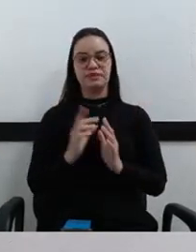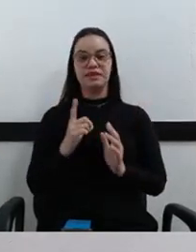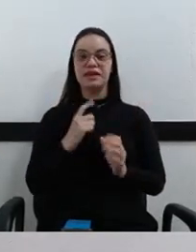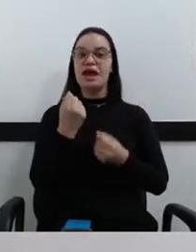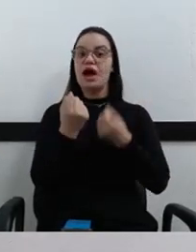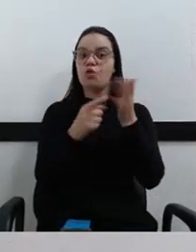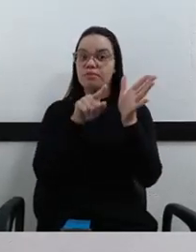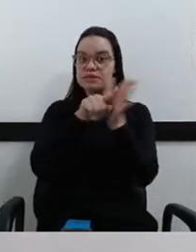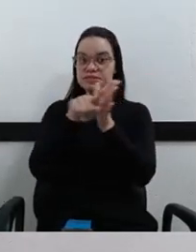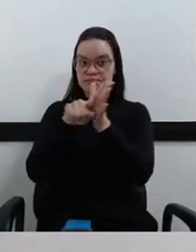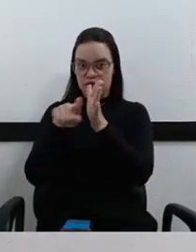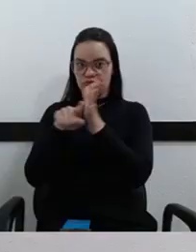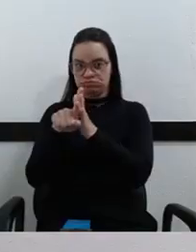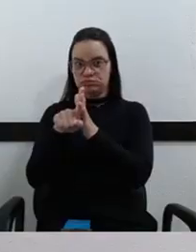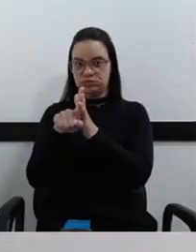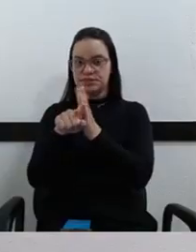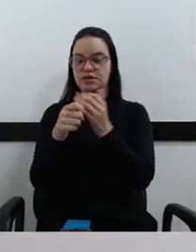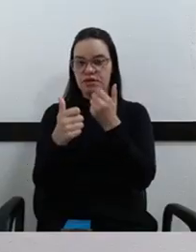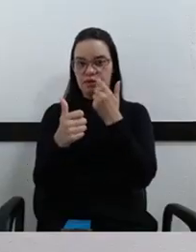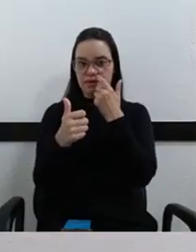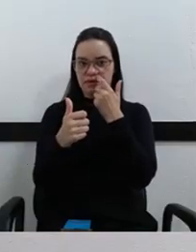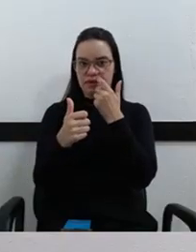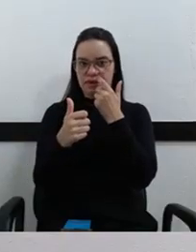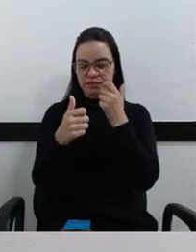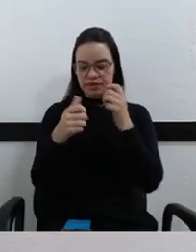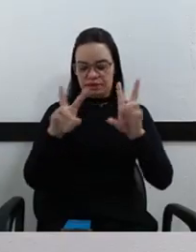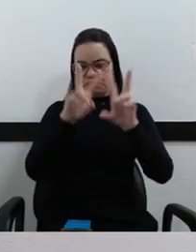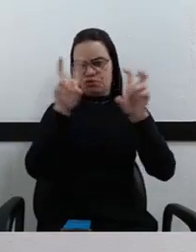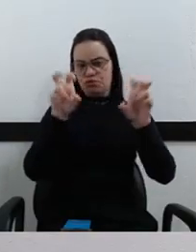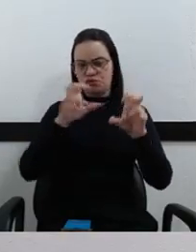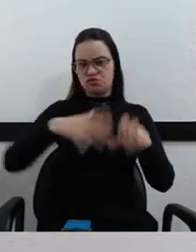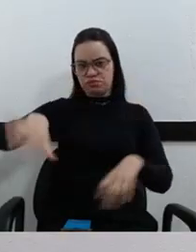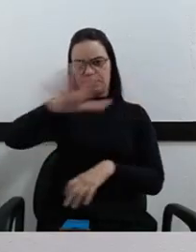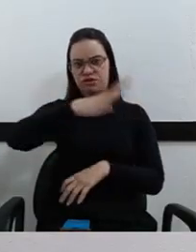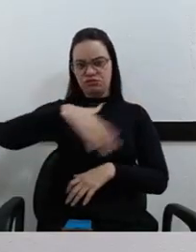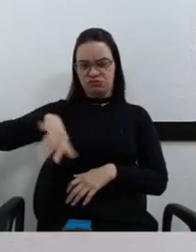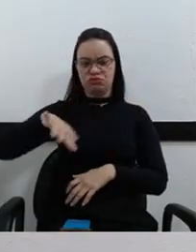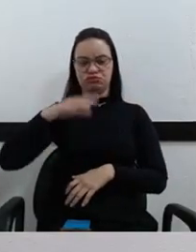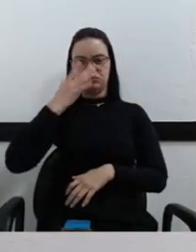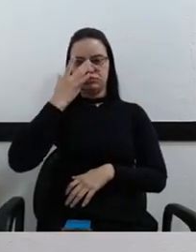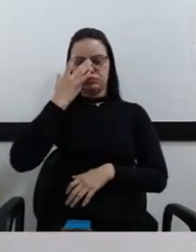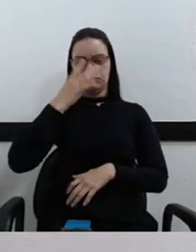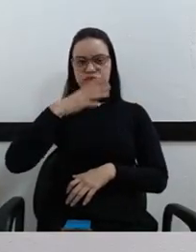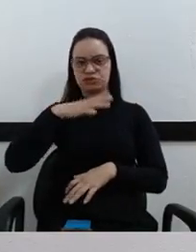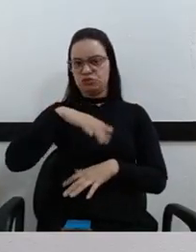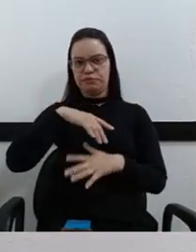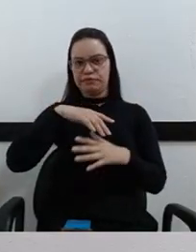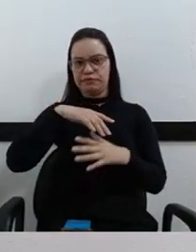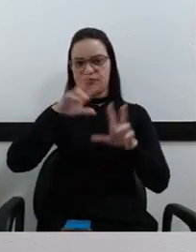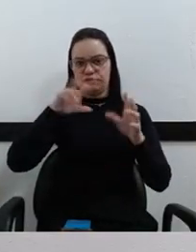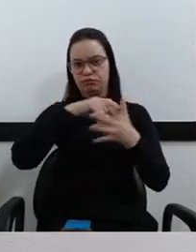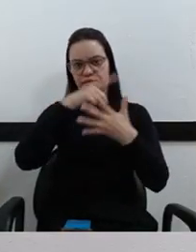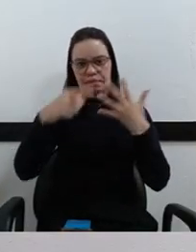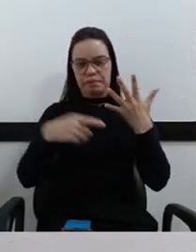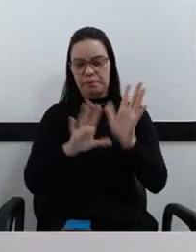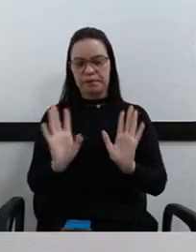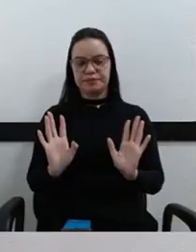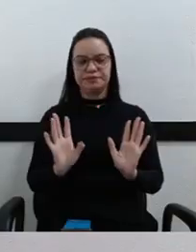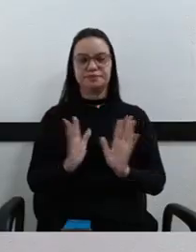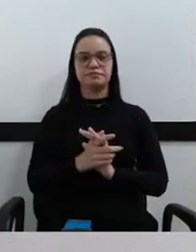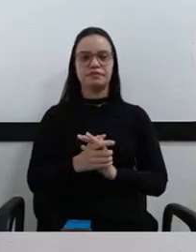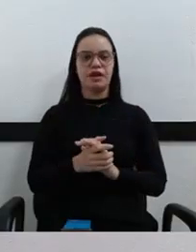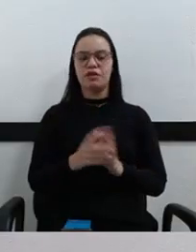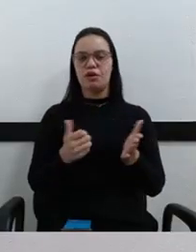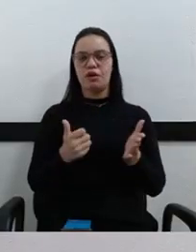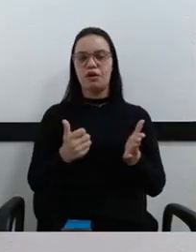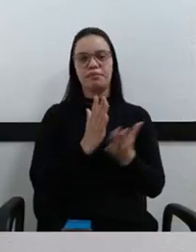algumas perguntas que eu gostaria de fazer, no geral, aqui, para, né, tanto a administração superior, quanto para a proposta